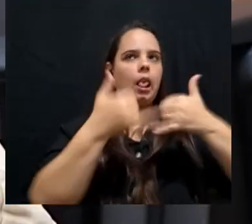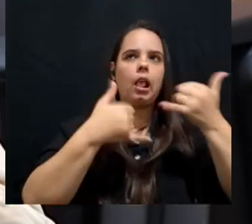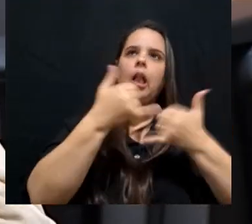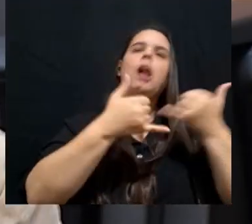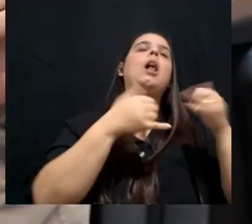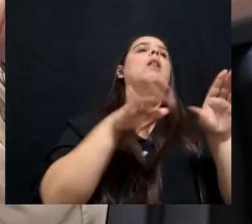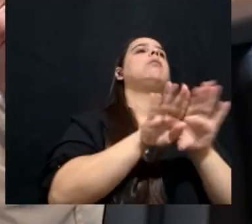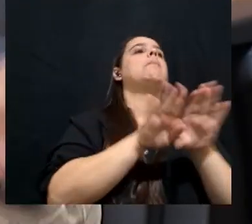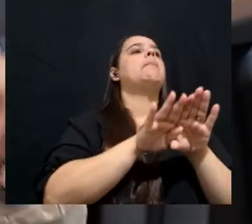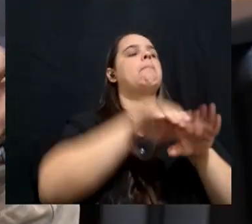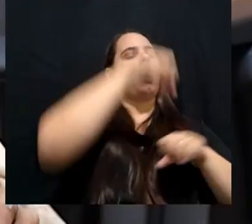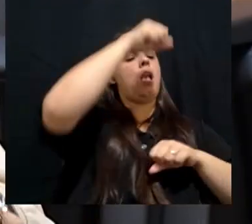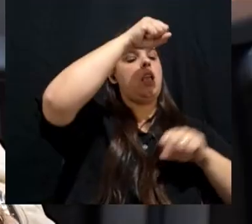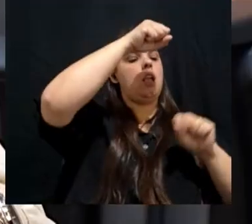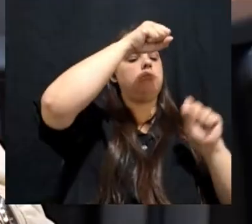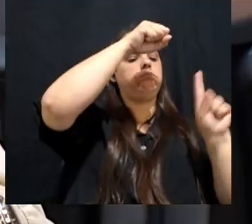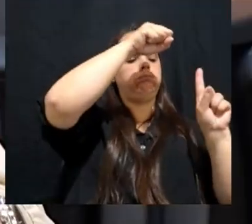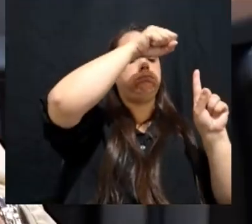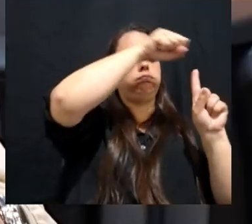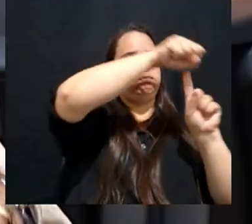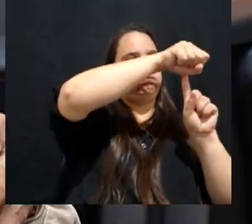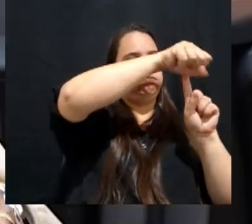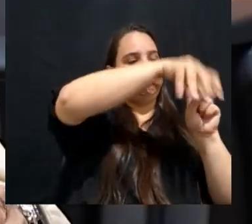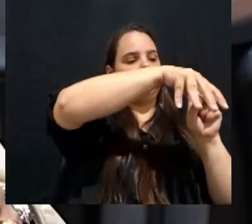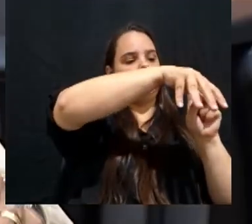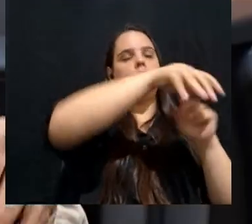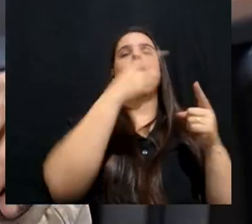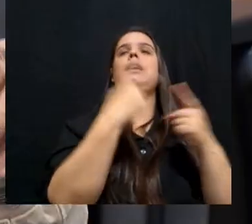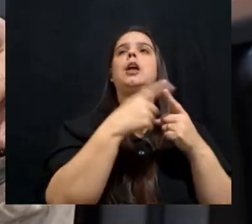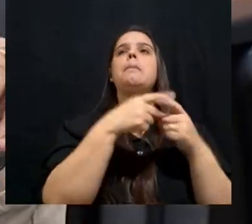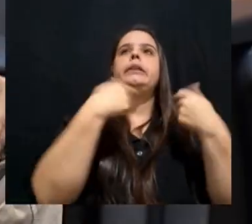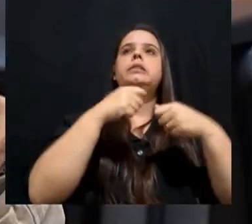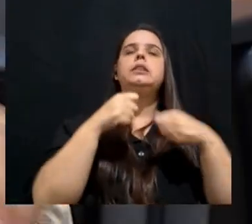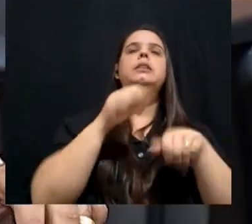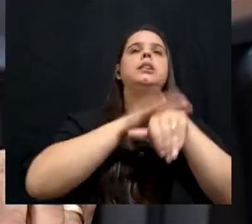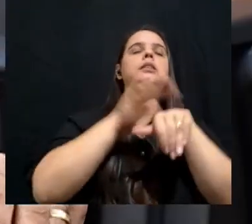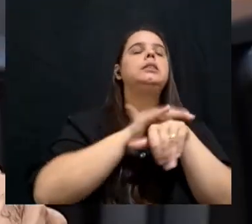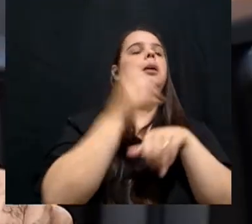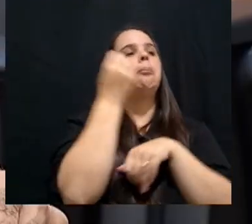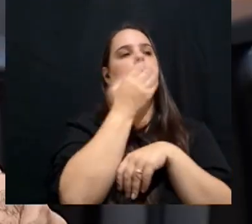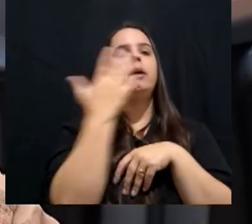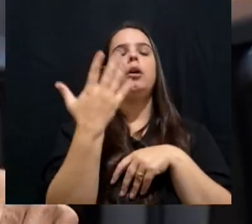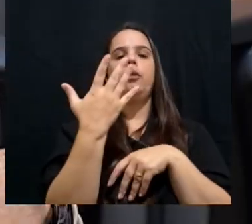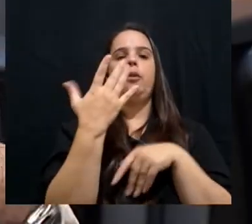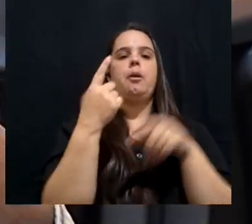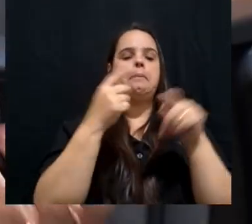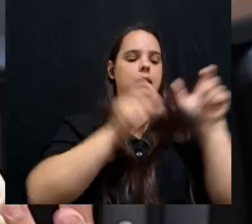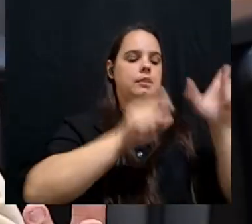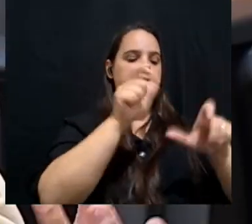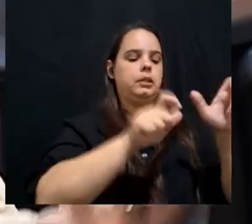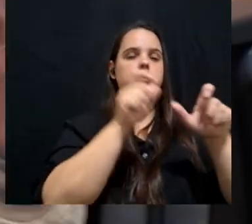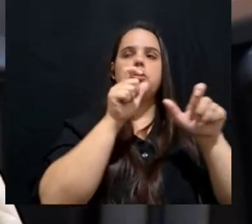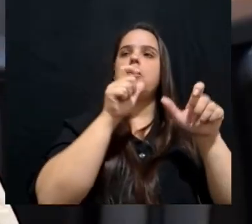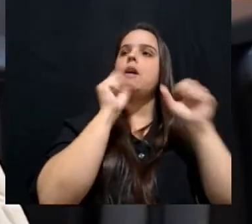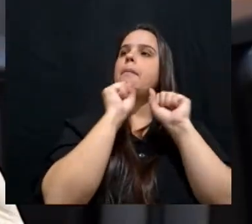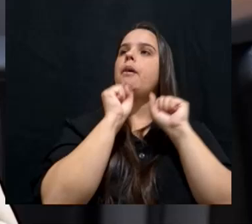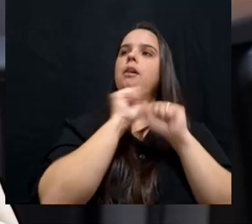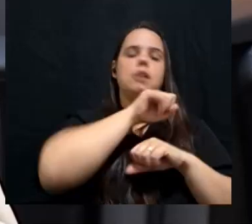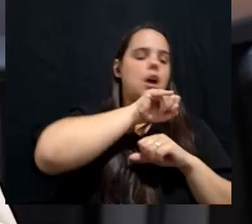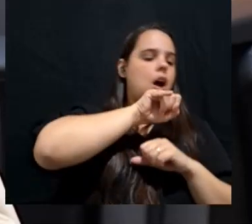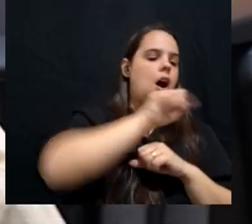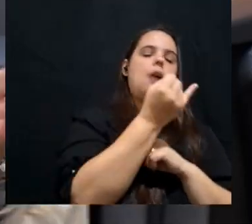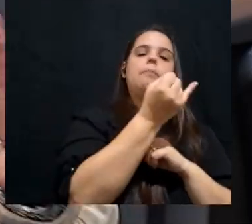a contento, para ter o máximo de aproveitamento da comunidade naquele espaço. É difícil a gente conseguir pegar um